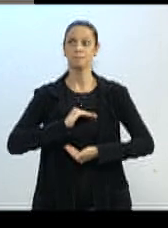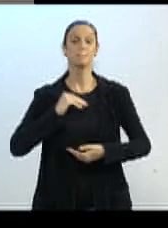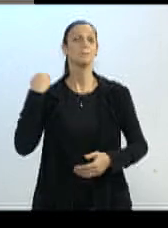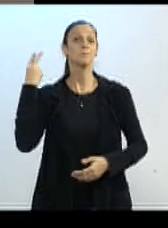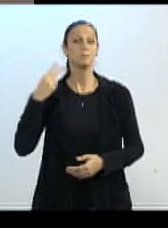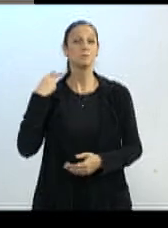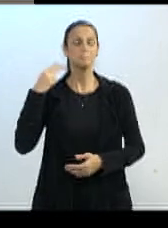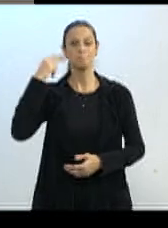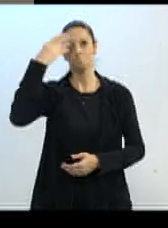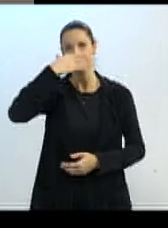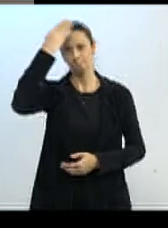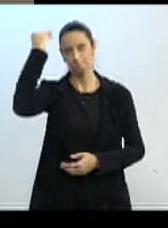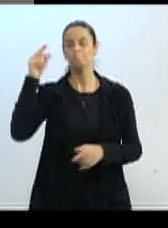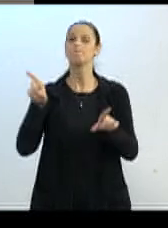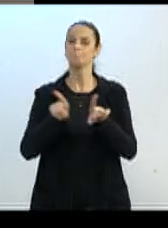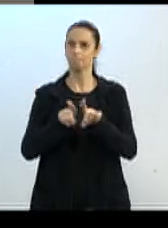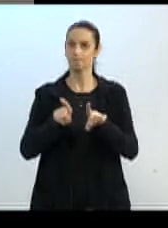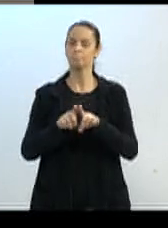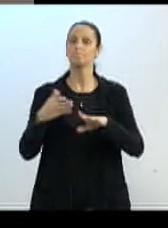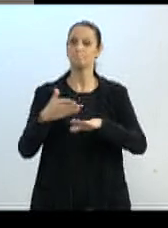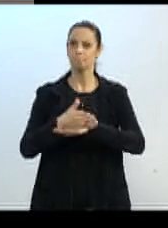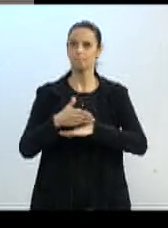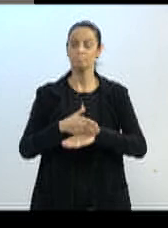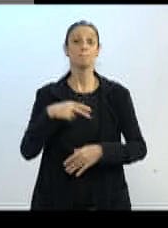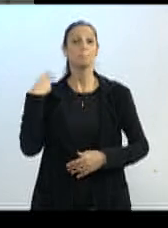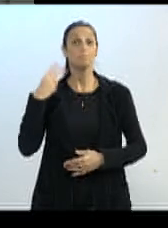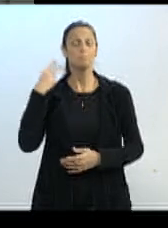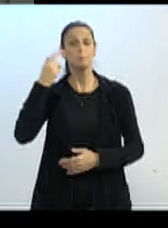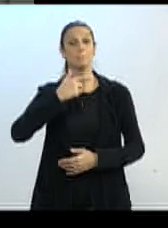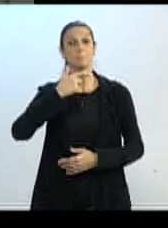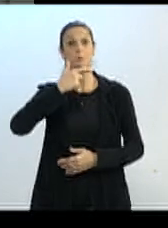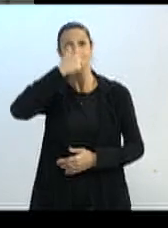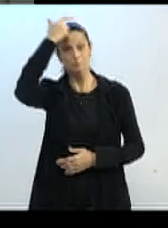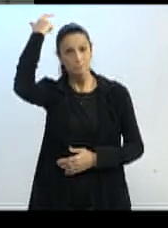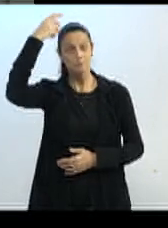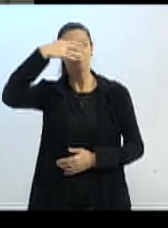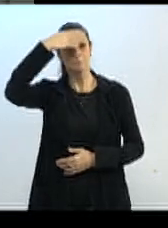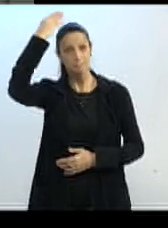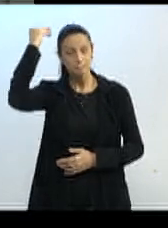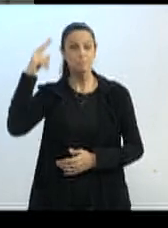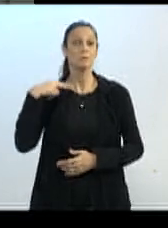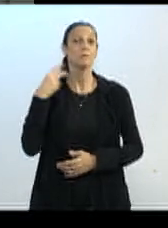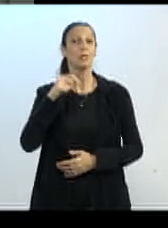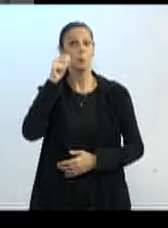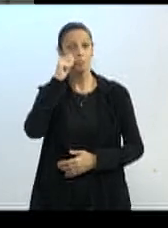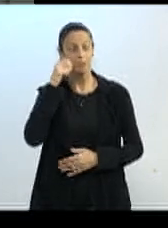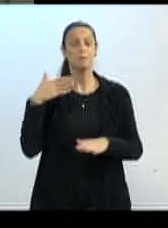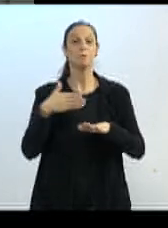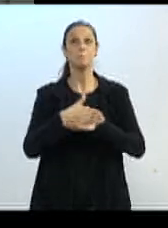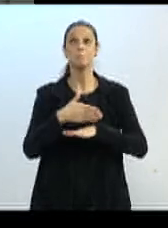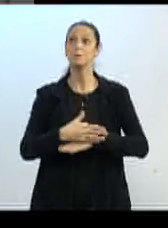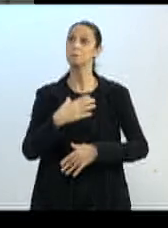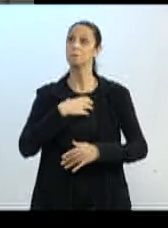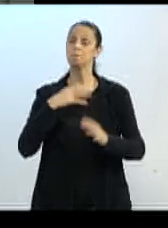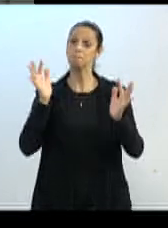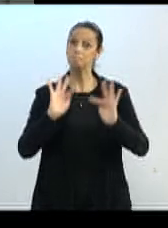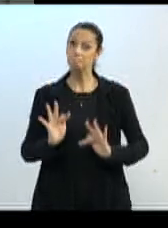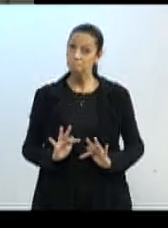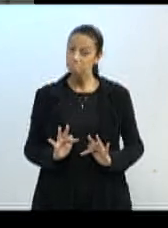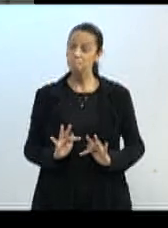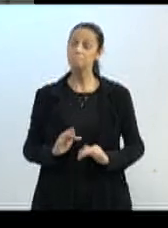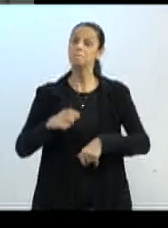Vereador Alexandre Matias também participa Vereador Adriano Pereira Vereador Almir fico muito feliz em poder participar desse momento